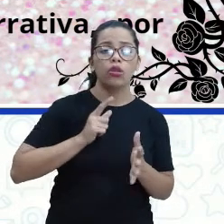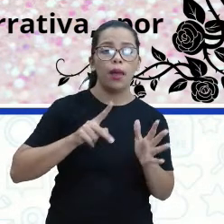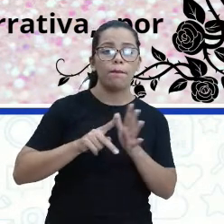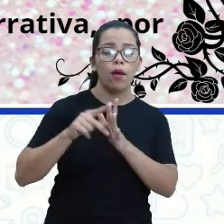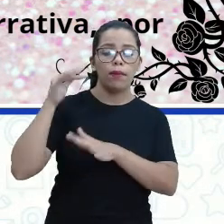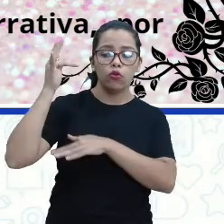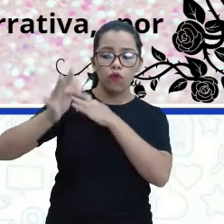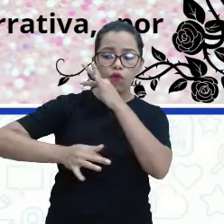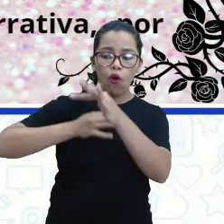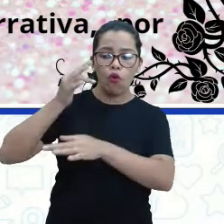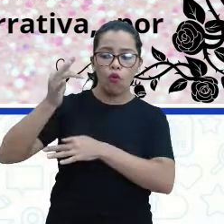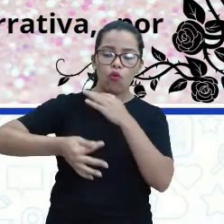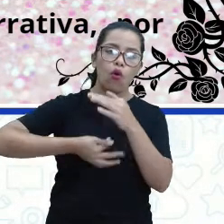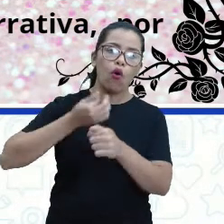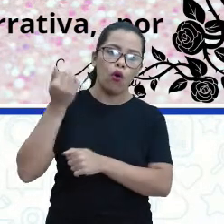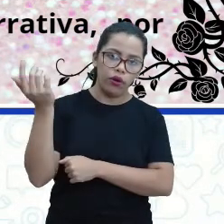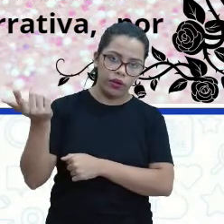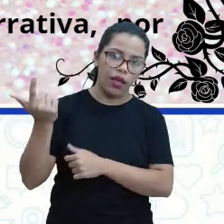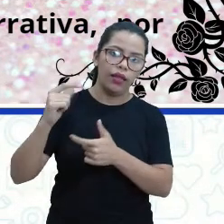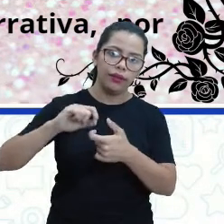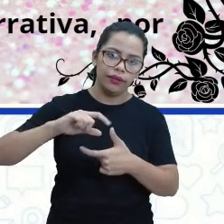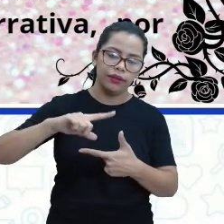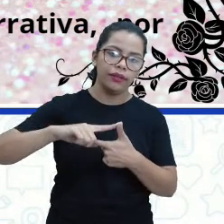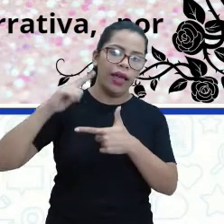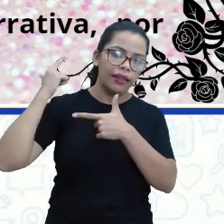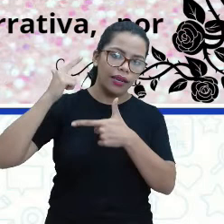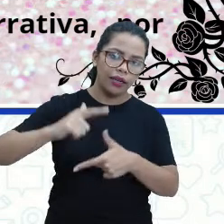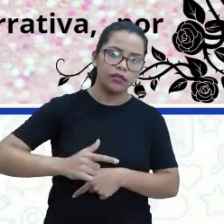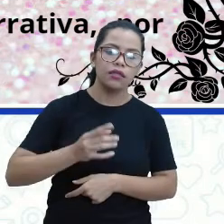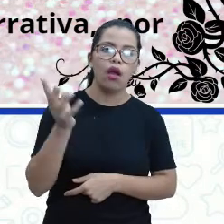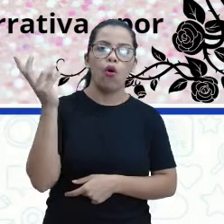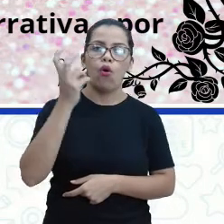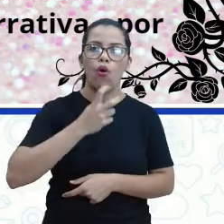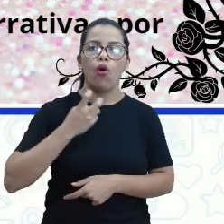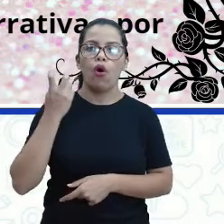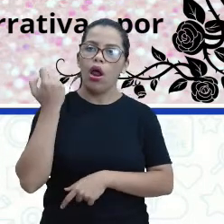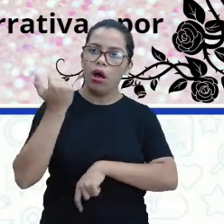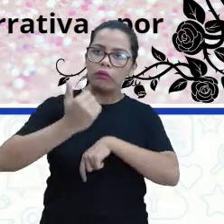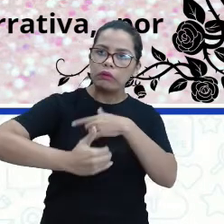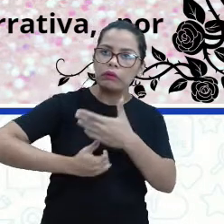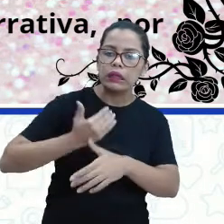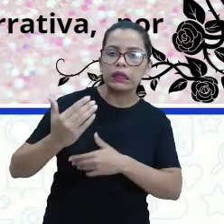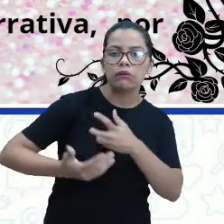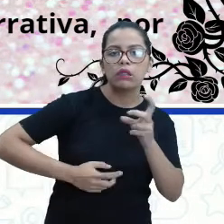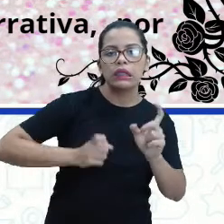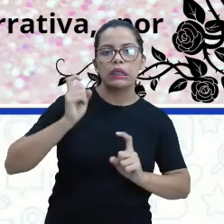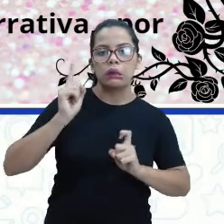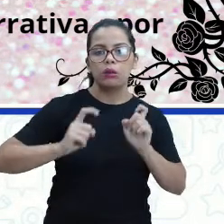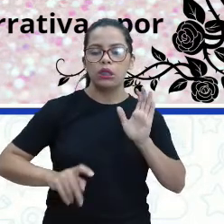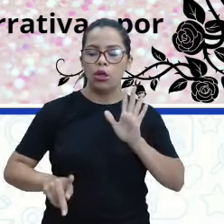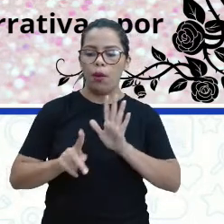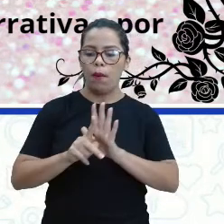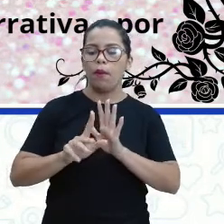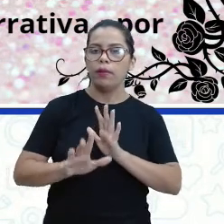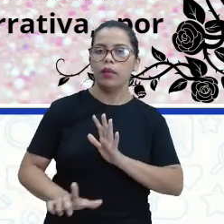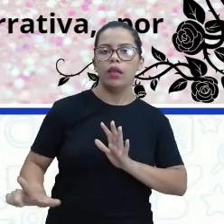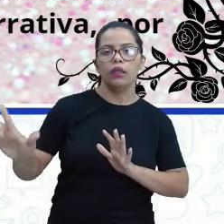longo dos séculos, à medida que mais formas de expressão literária se desenvolveram, expressões literárias, gente, foi